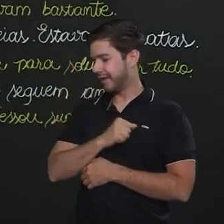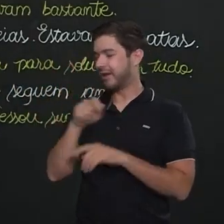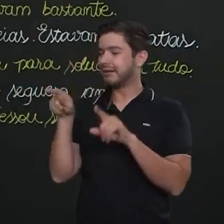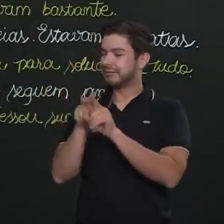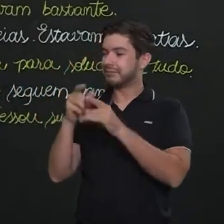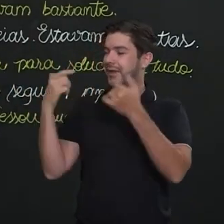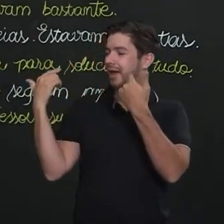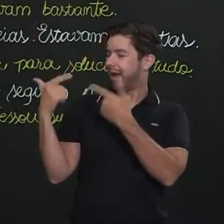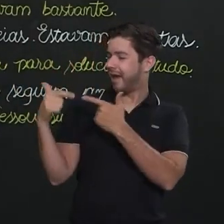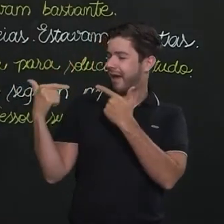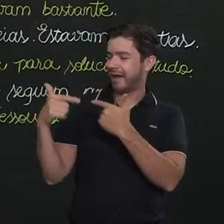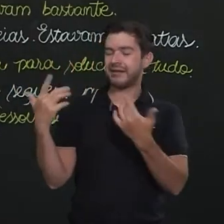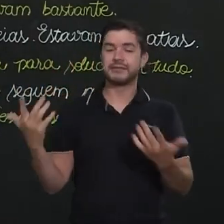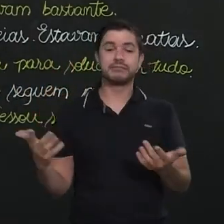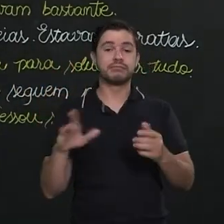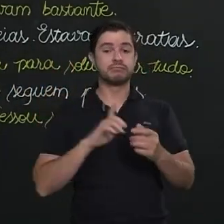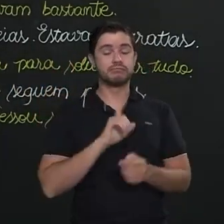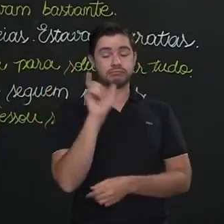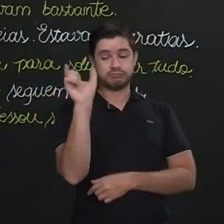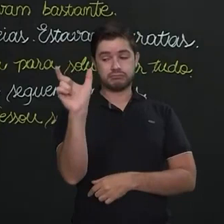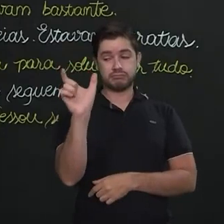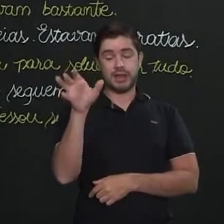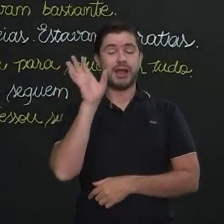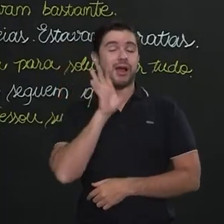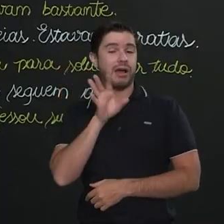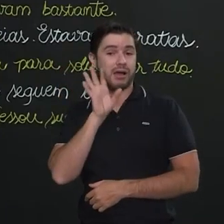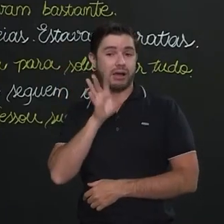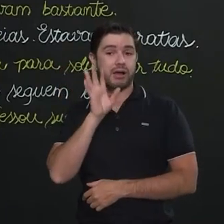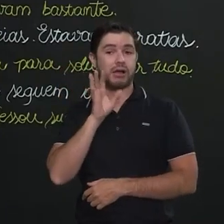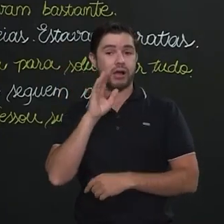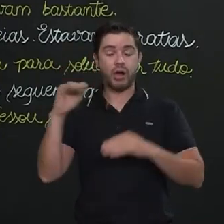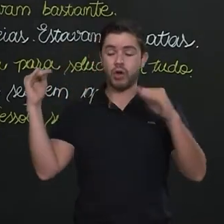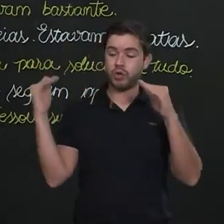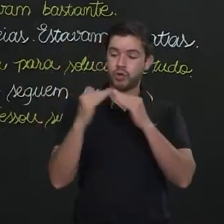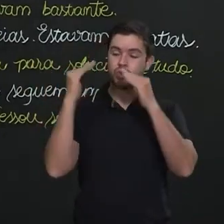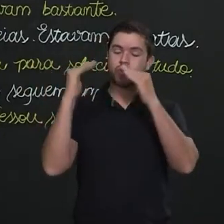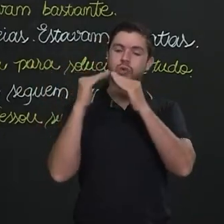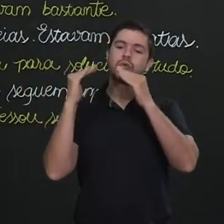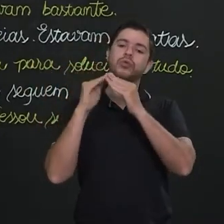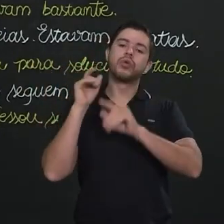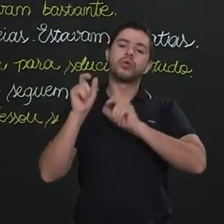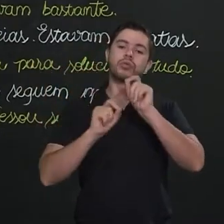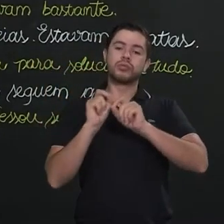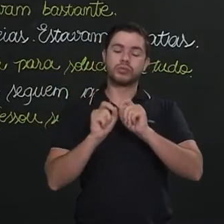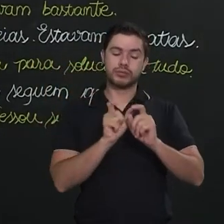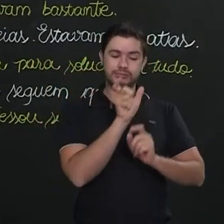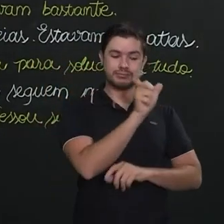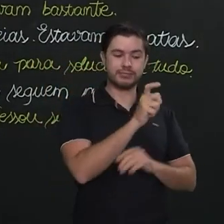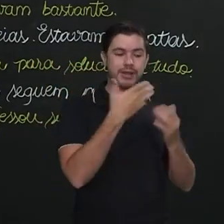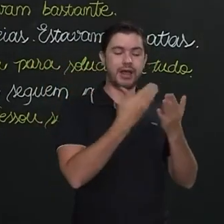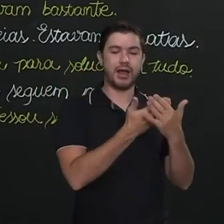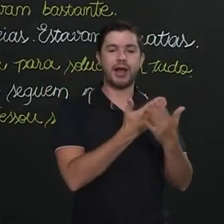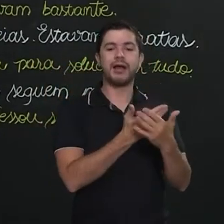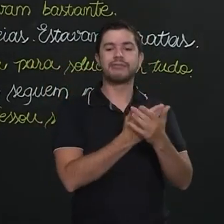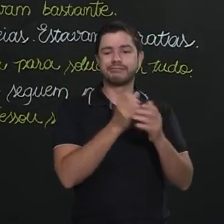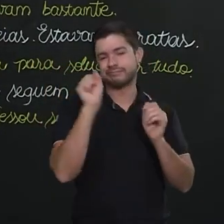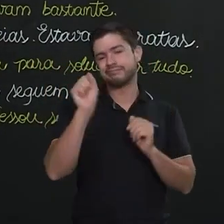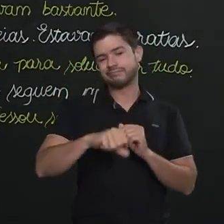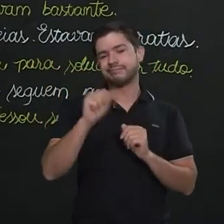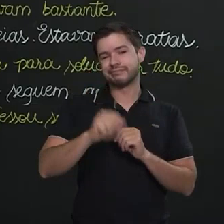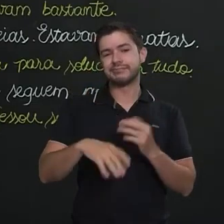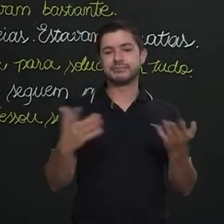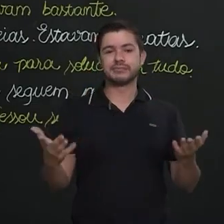a gente diz que a palavra interessantes concorda com a palavra aulas.